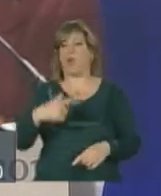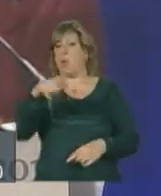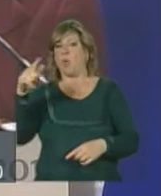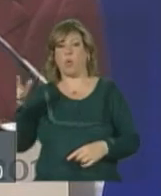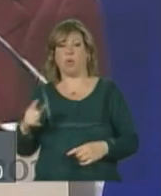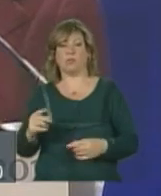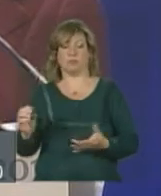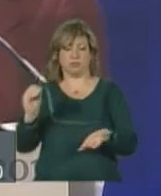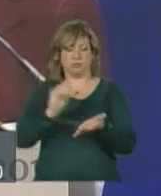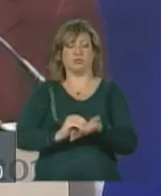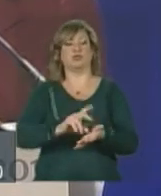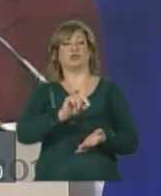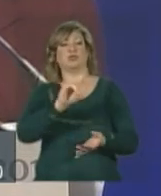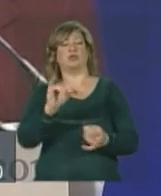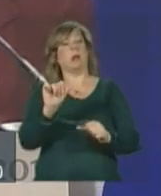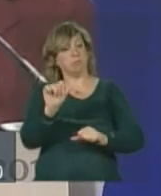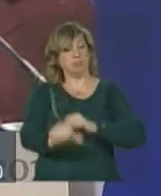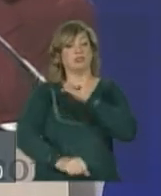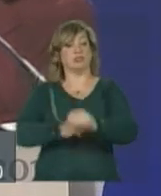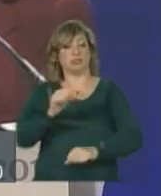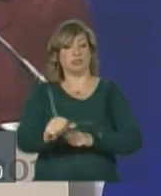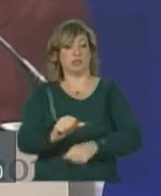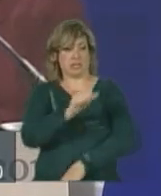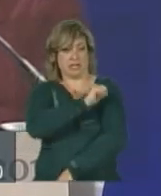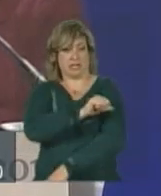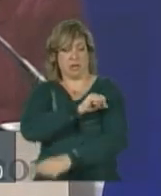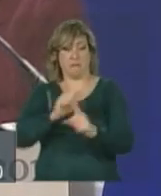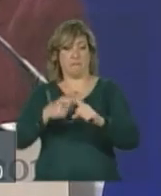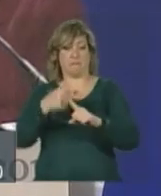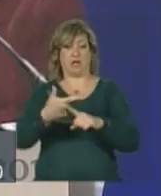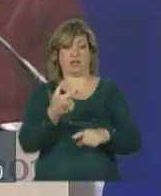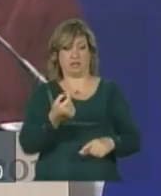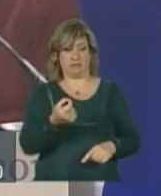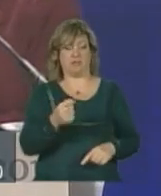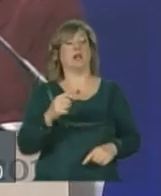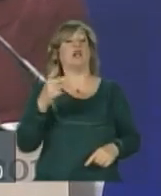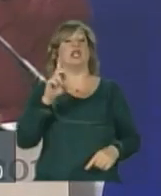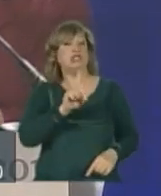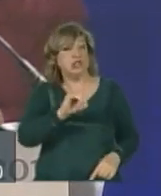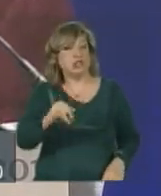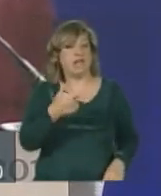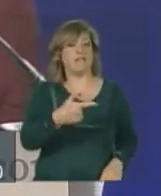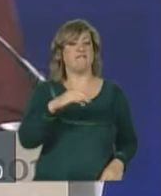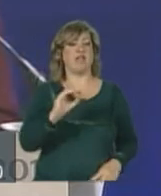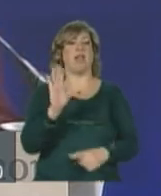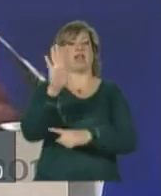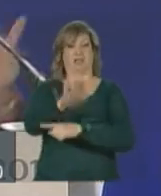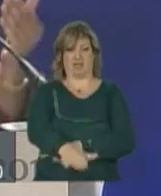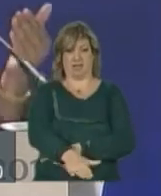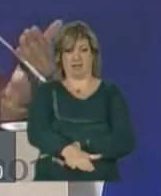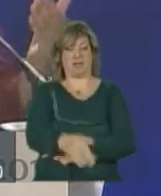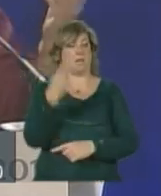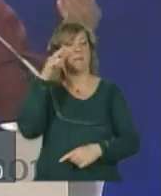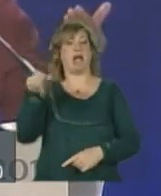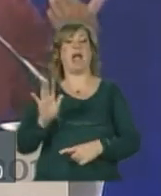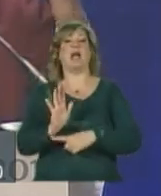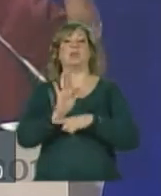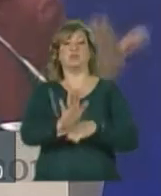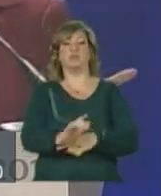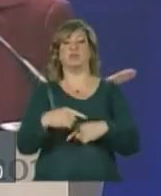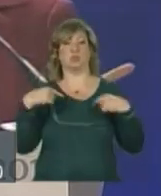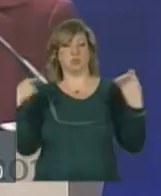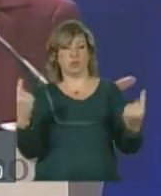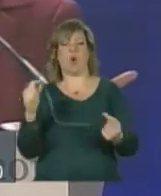E mudamos, portanto, o Rio Mais 20 para o dia 20, à tarde, para permitir que as